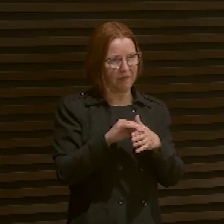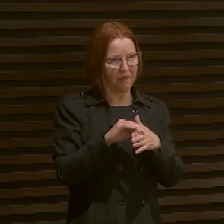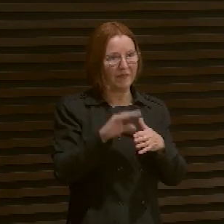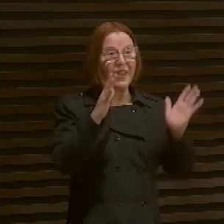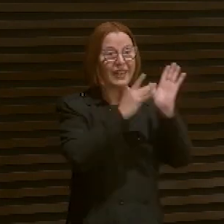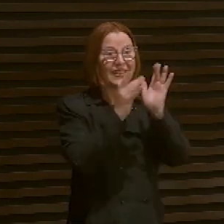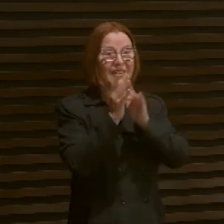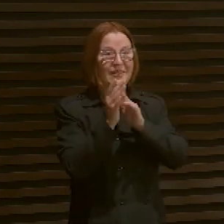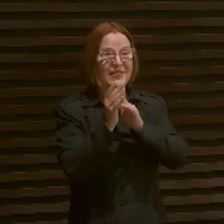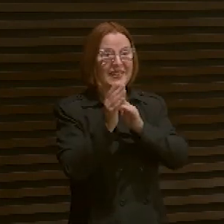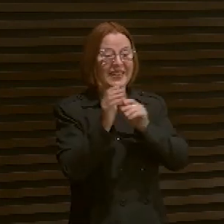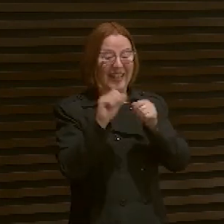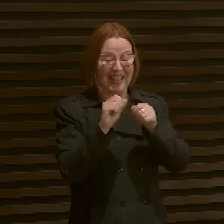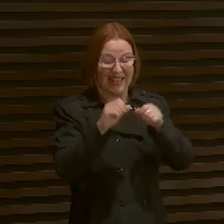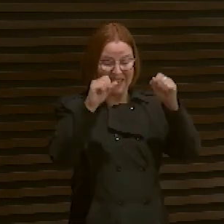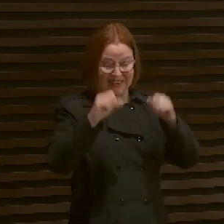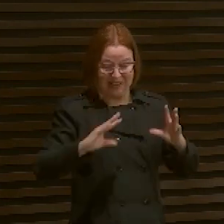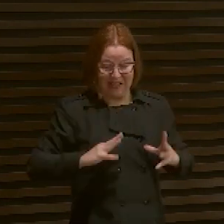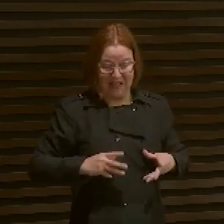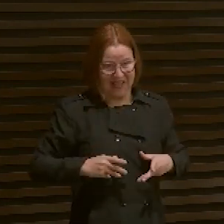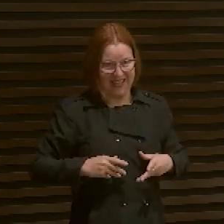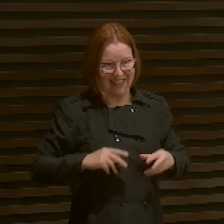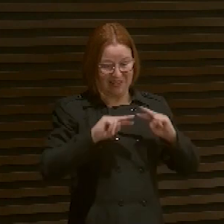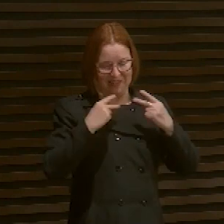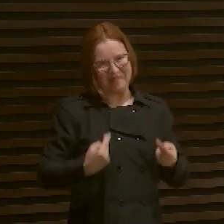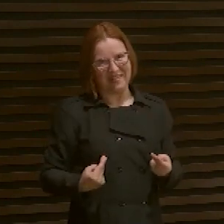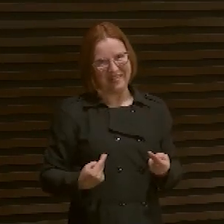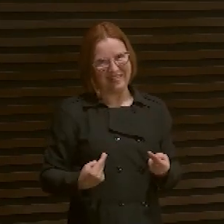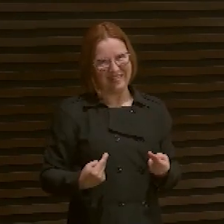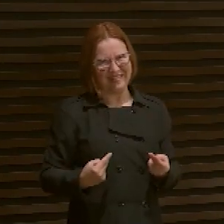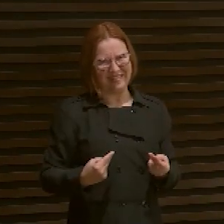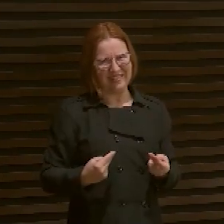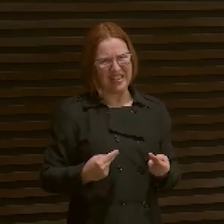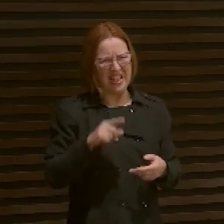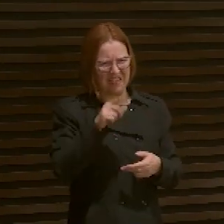Jesus criou o corpo humano. Você acha que Ele não sabe do que está passando?